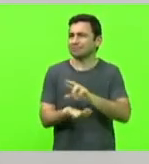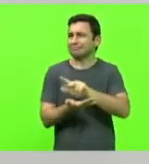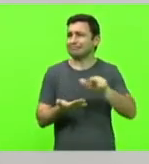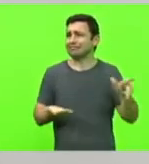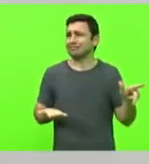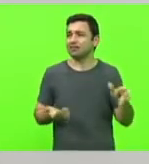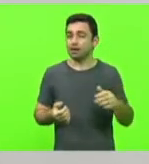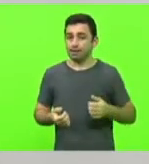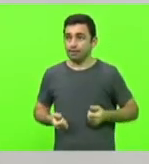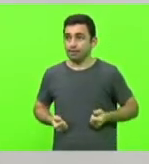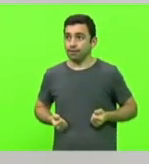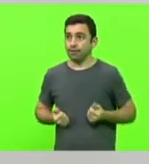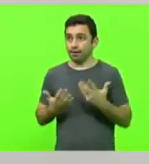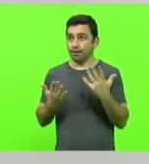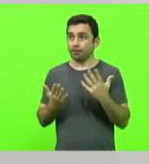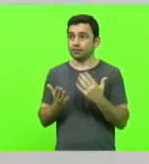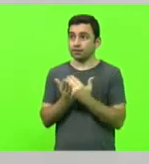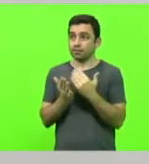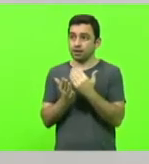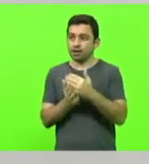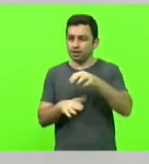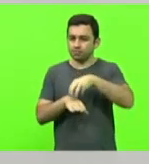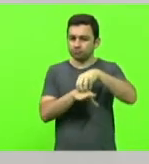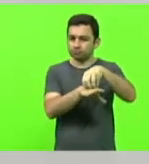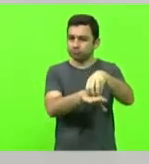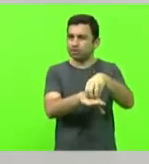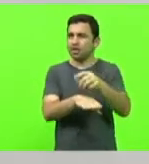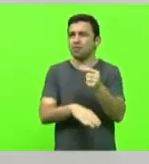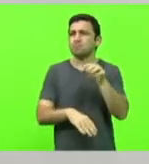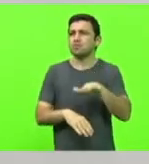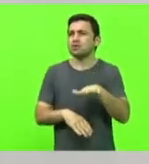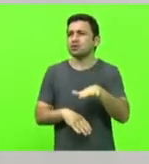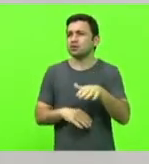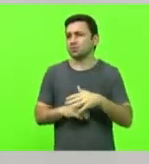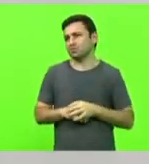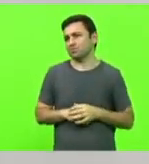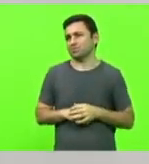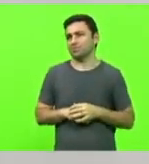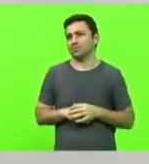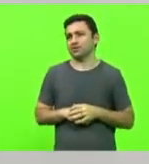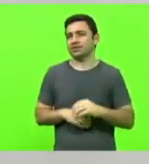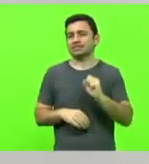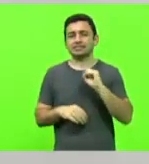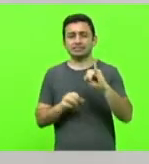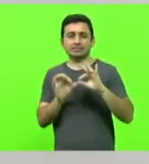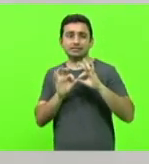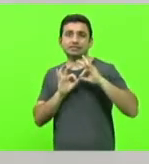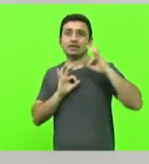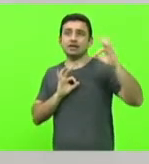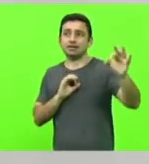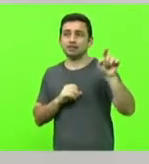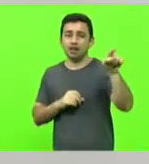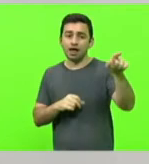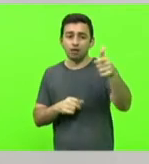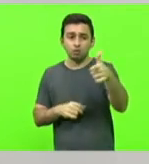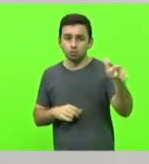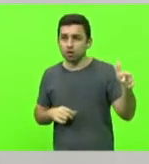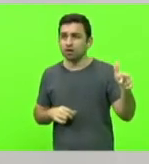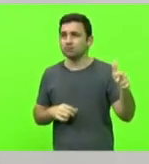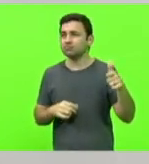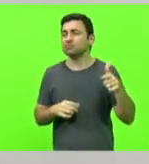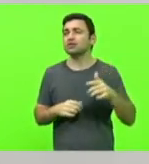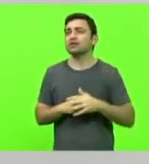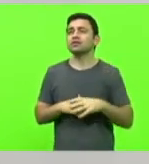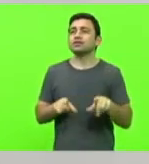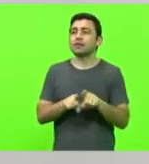gasto criado pelo frete seria mínimo comparado se a gente morasse lá distante, onde não existe esse tipo de coisa. Até